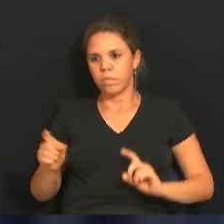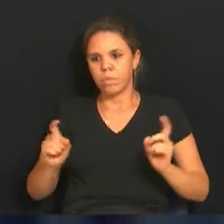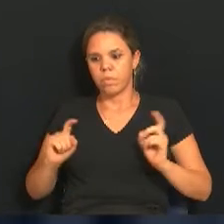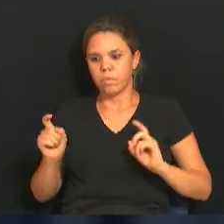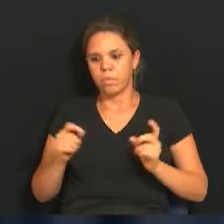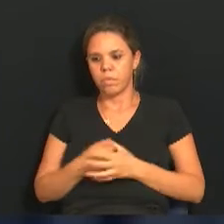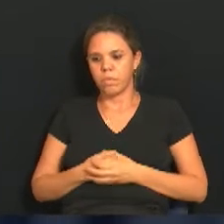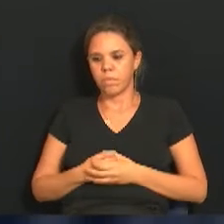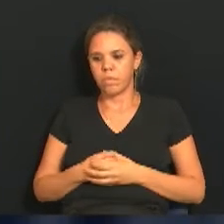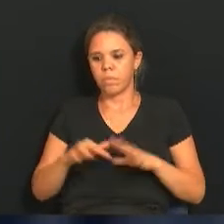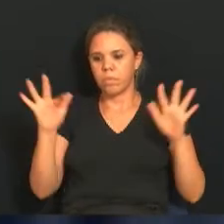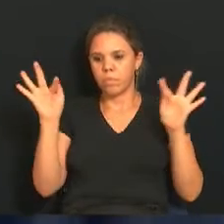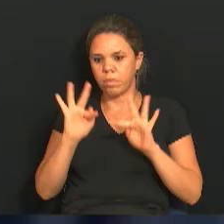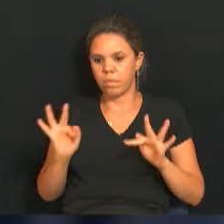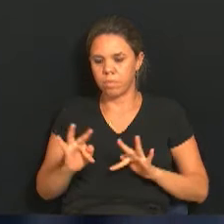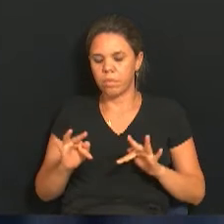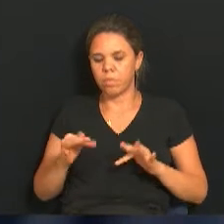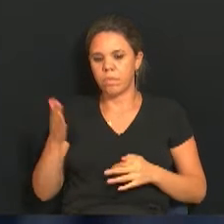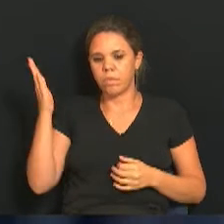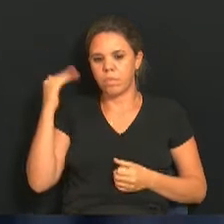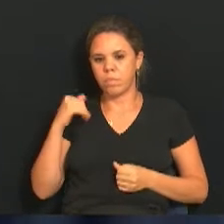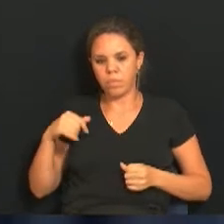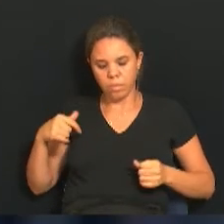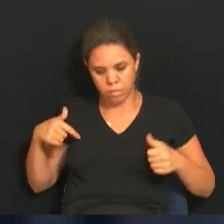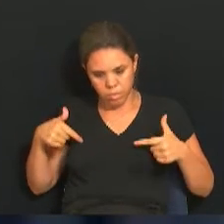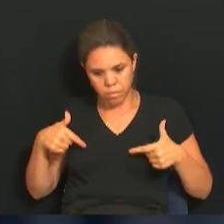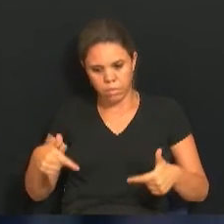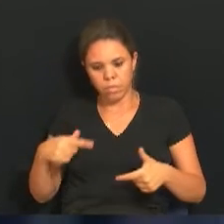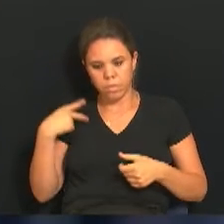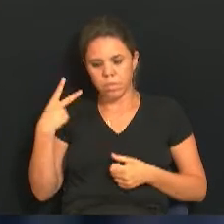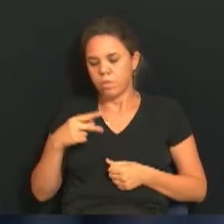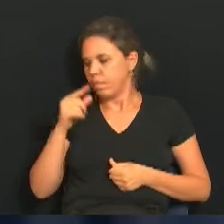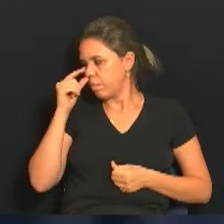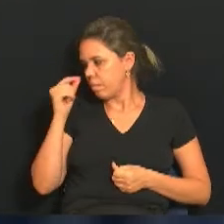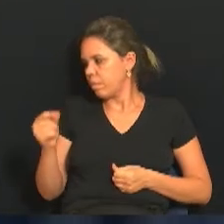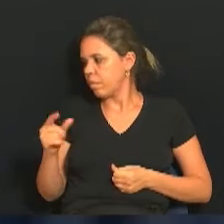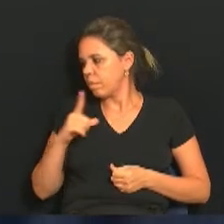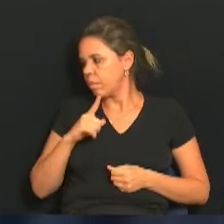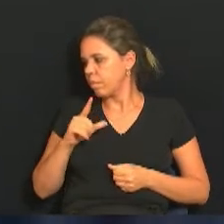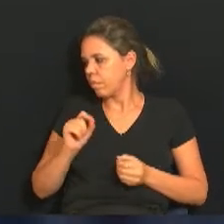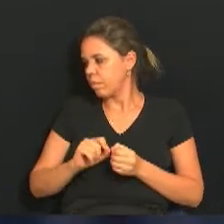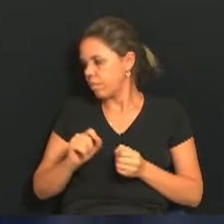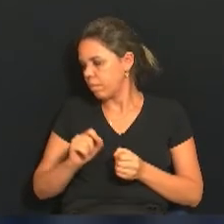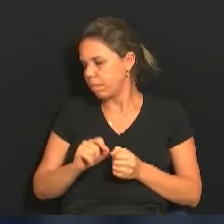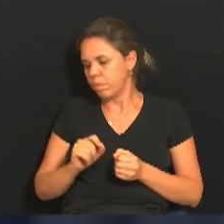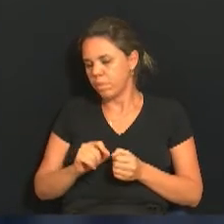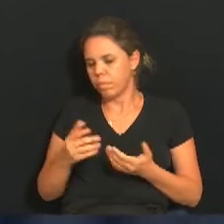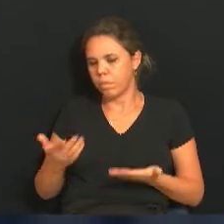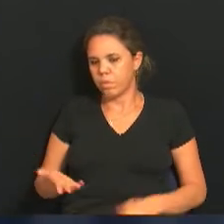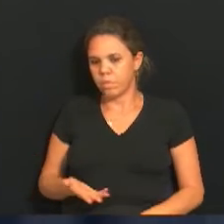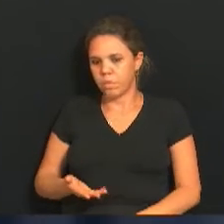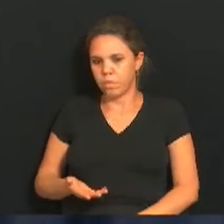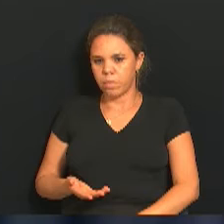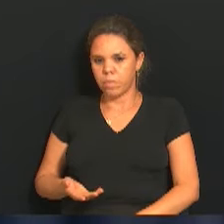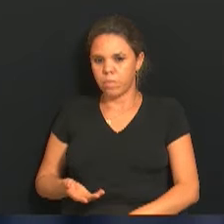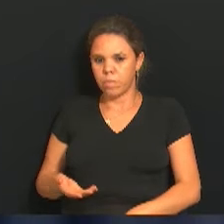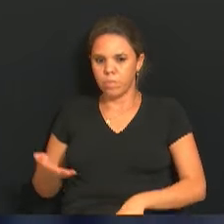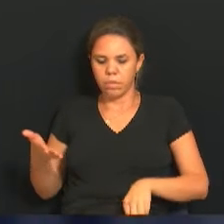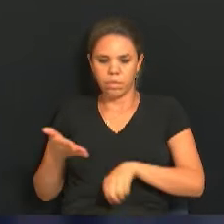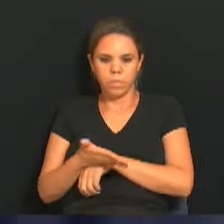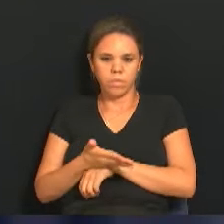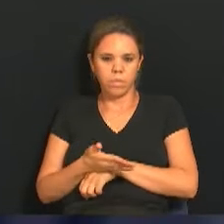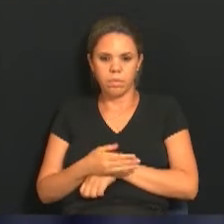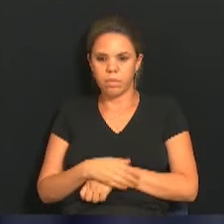muito feliz também de saber o empenho que o vereador Arnaldo Salvetti tem feito, e também tem participado,